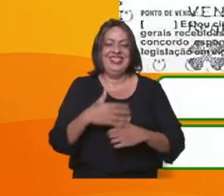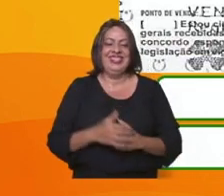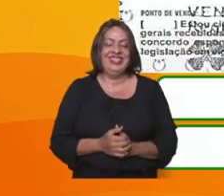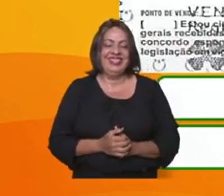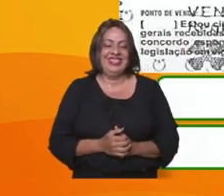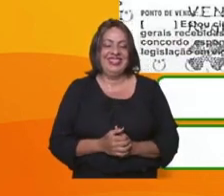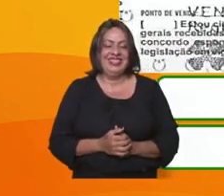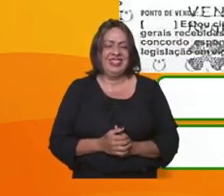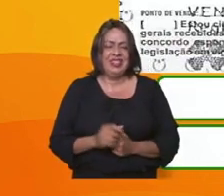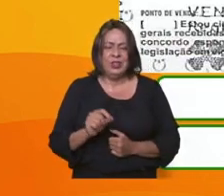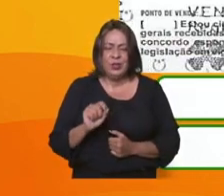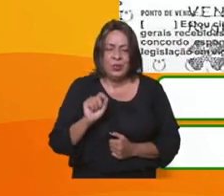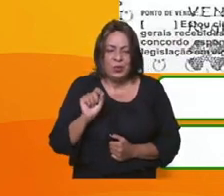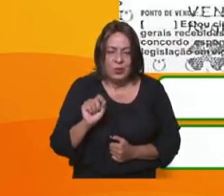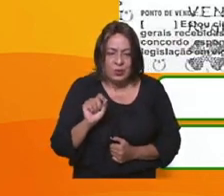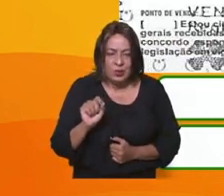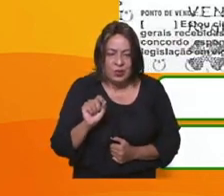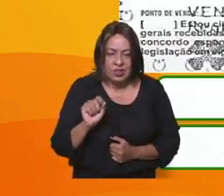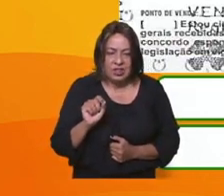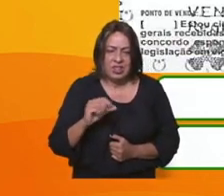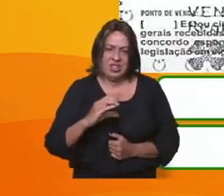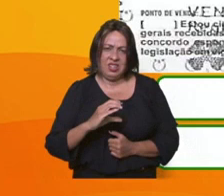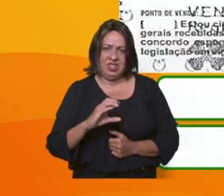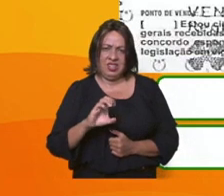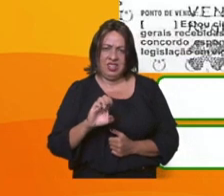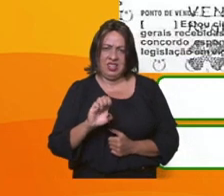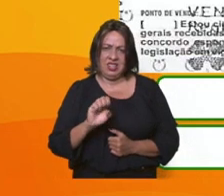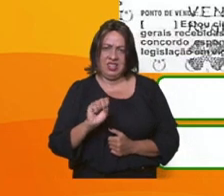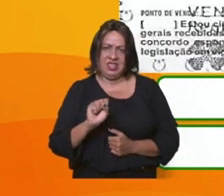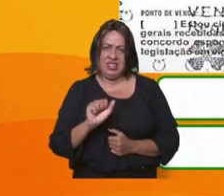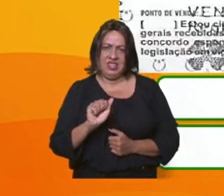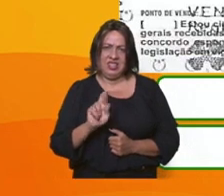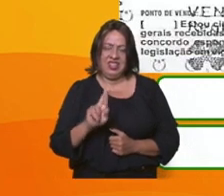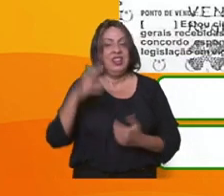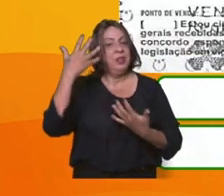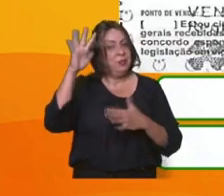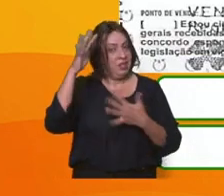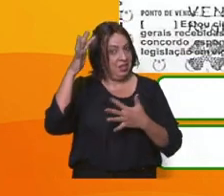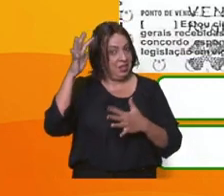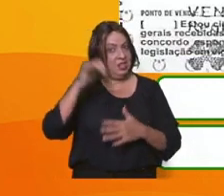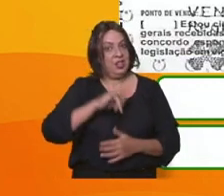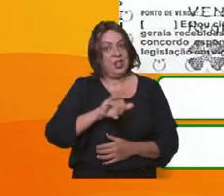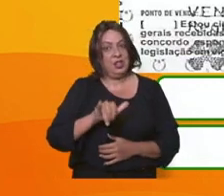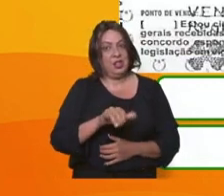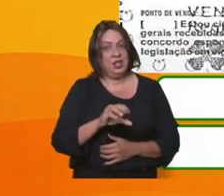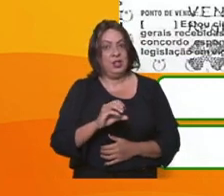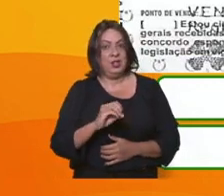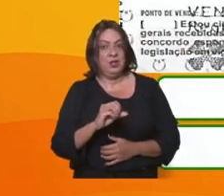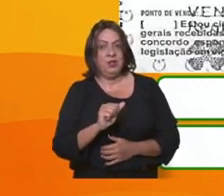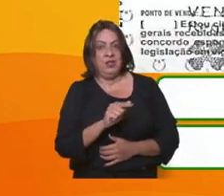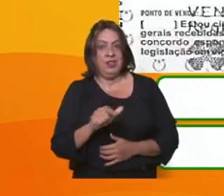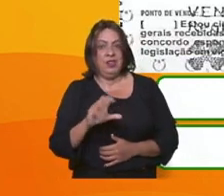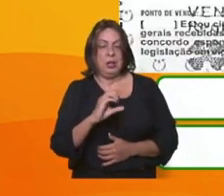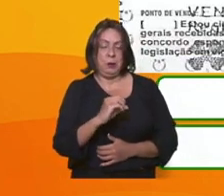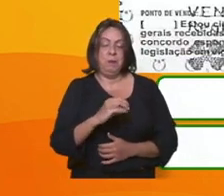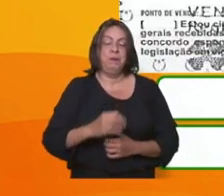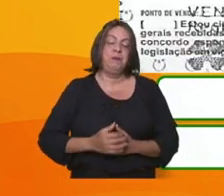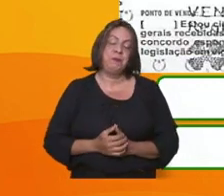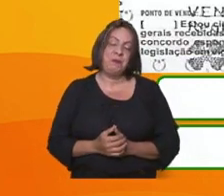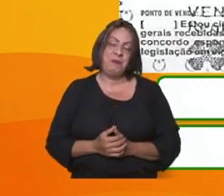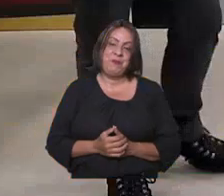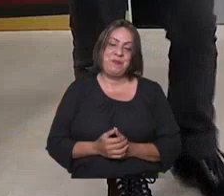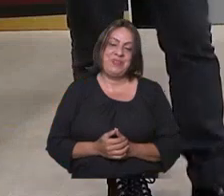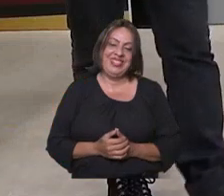viu? Com o César, acho que é isso. Parabéns pra você, viu, João? Confere o título